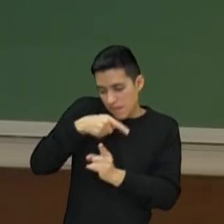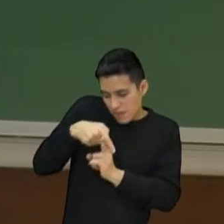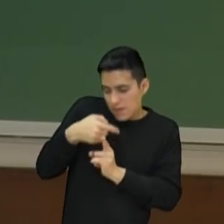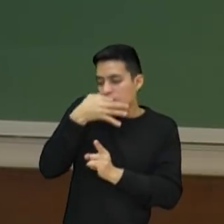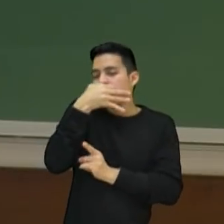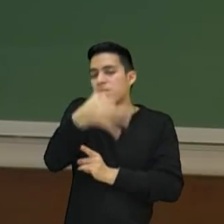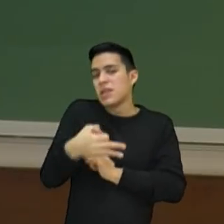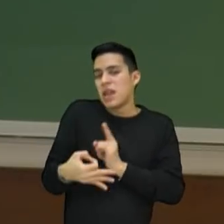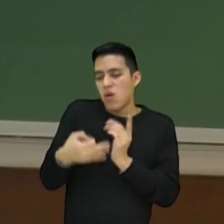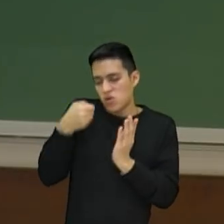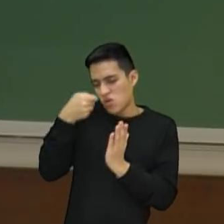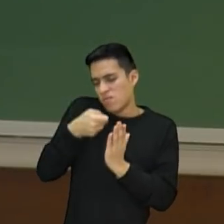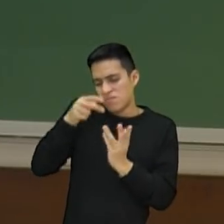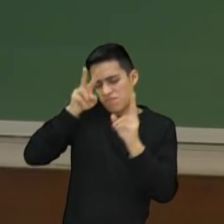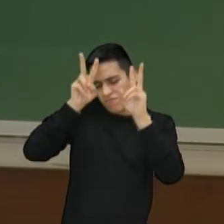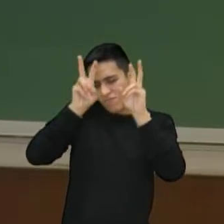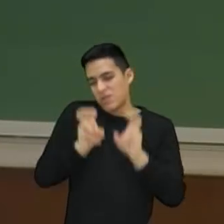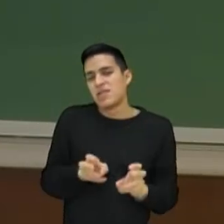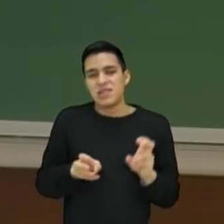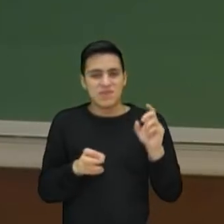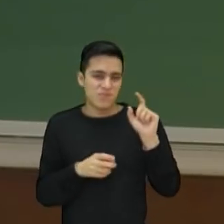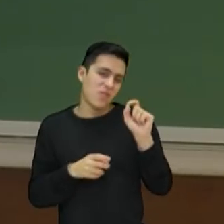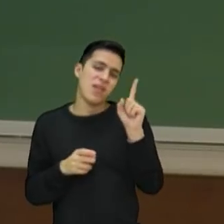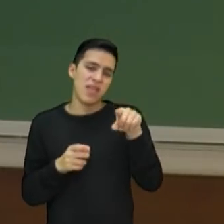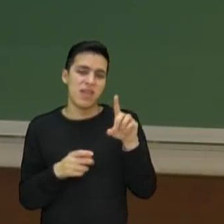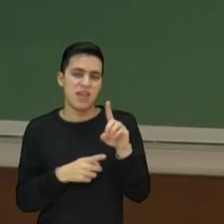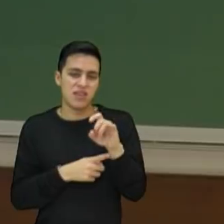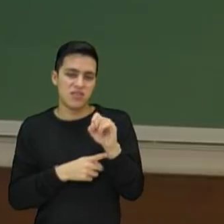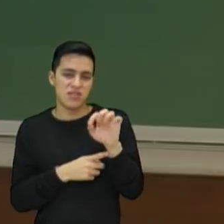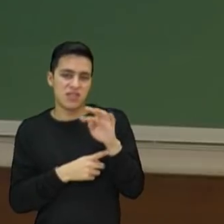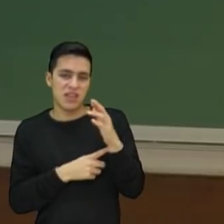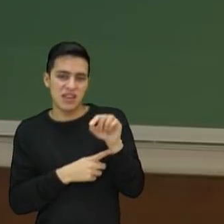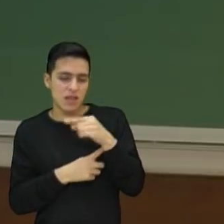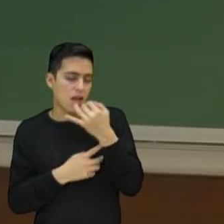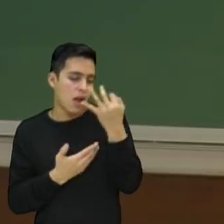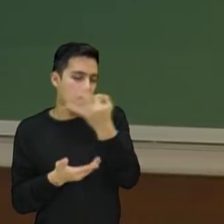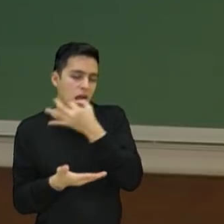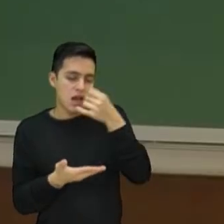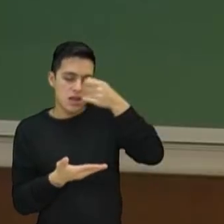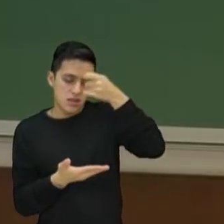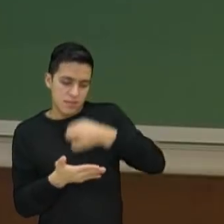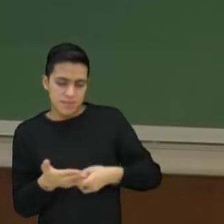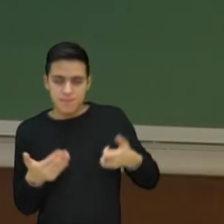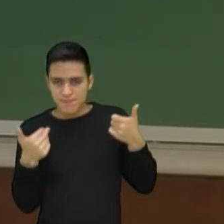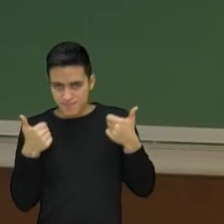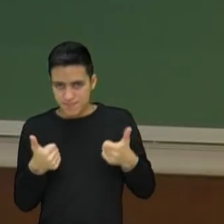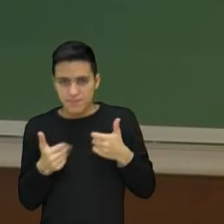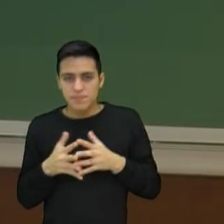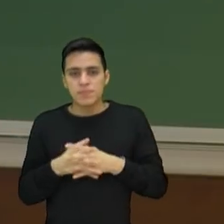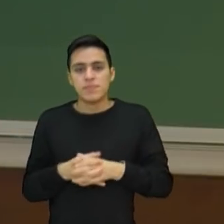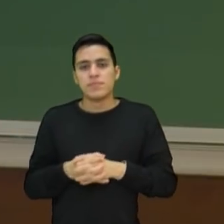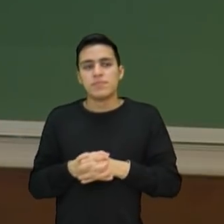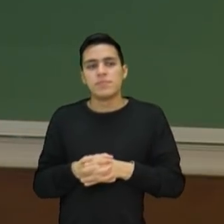você está opinando sobre aquilo, você está dissertando argumentativamente, certo?